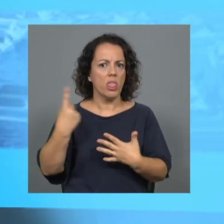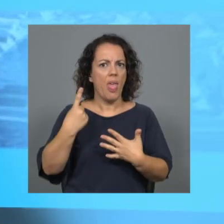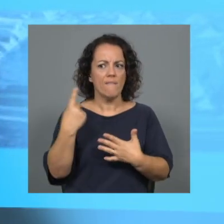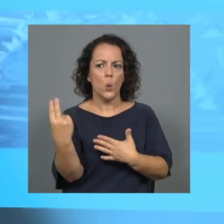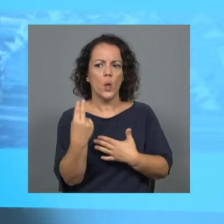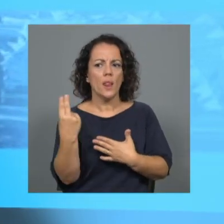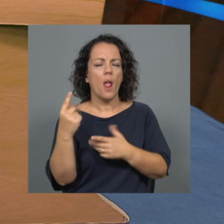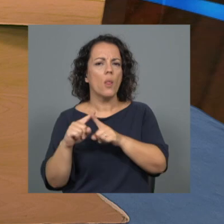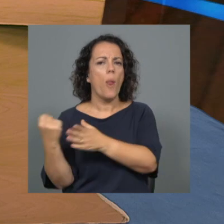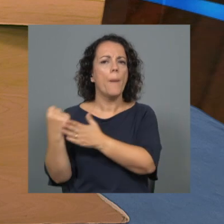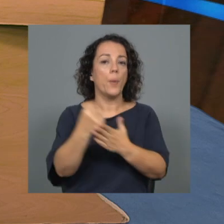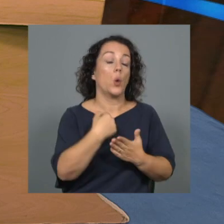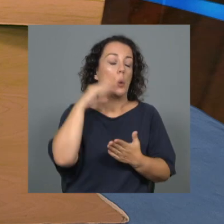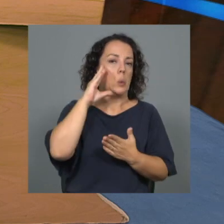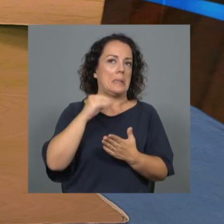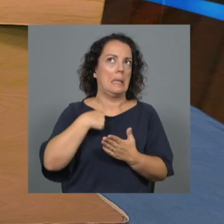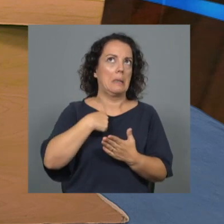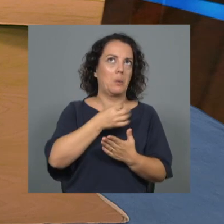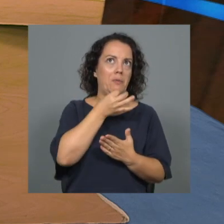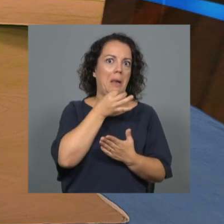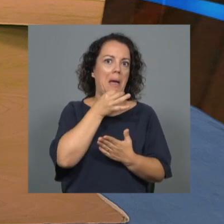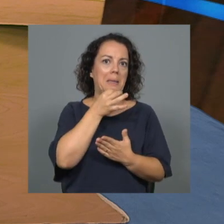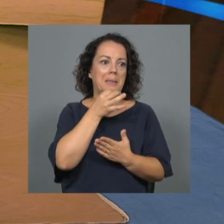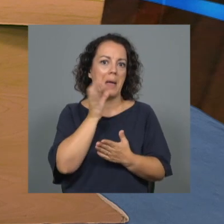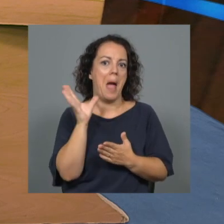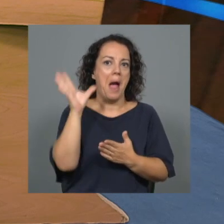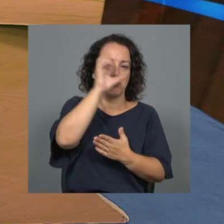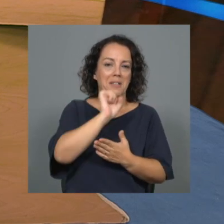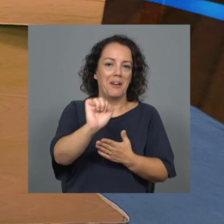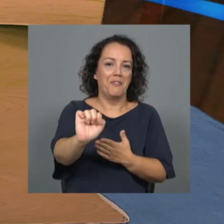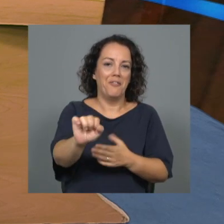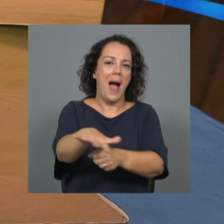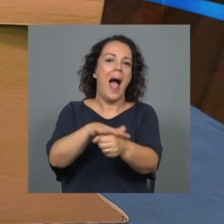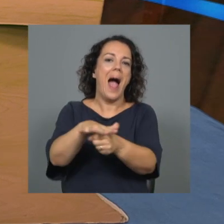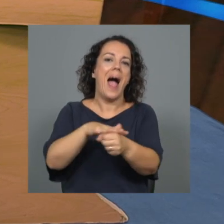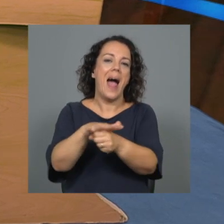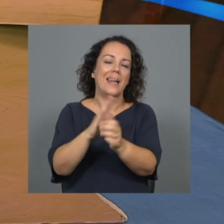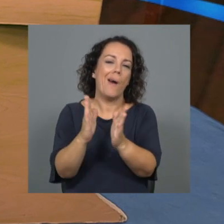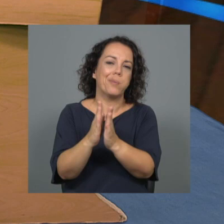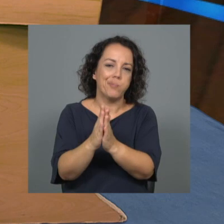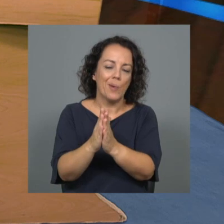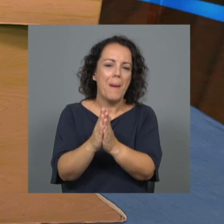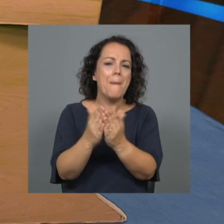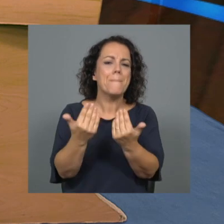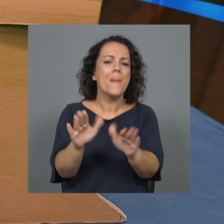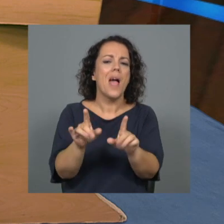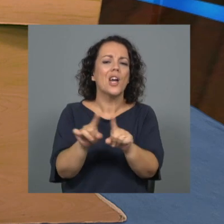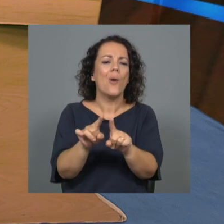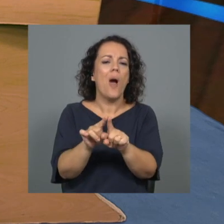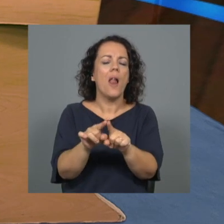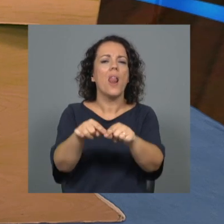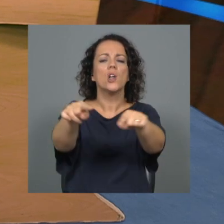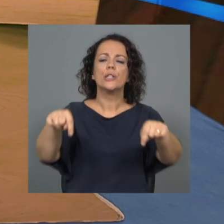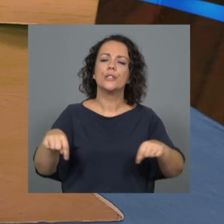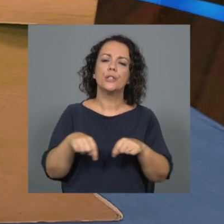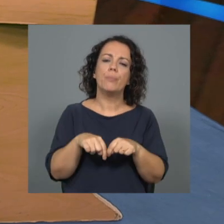agora a entrar nos terrenos do pároco, mas representá-lo-á também de alguma forma, não ser apenas um espaço